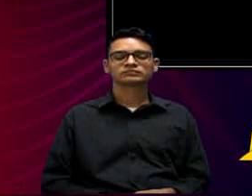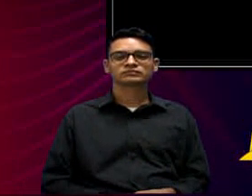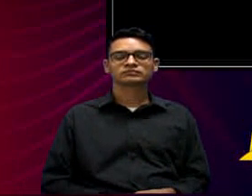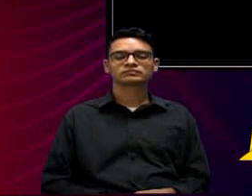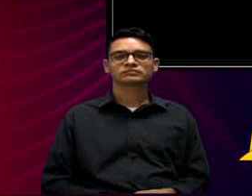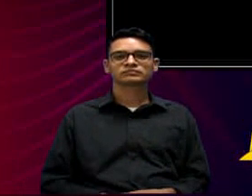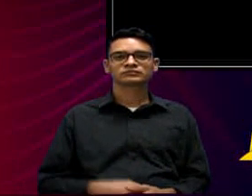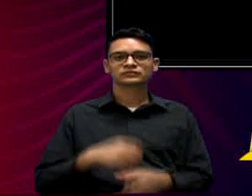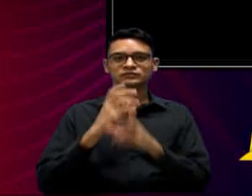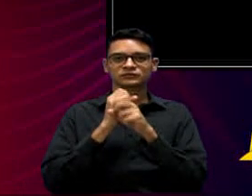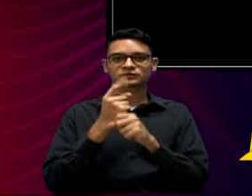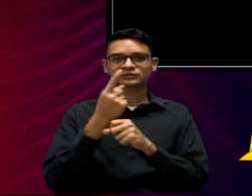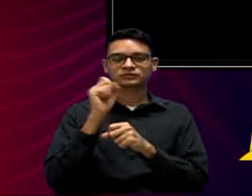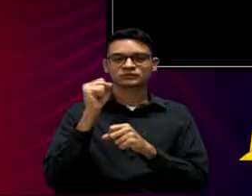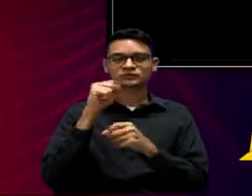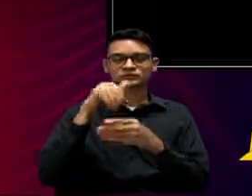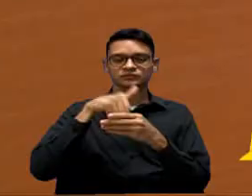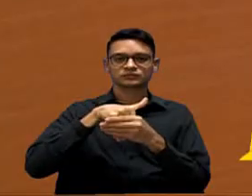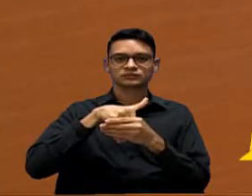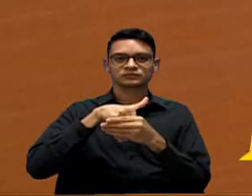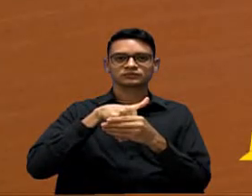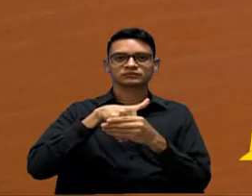Tendo obtido 18 votos.